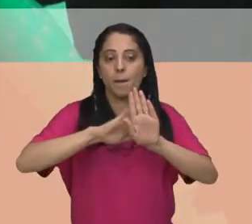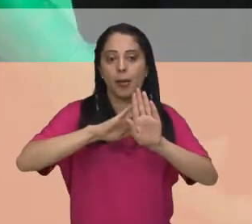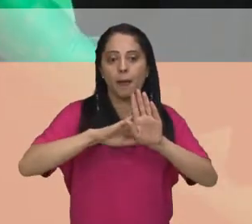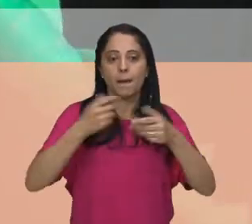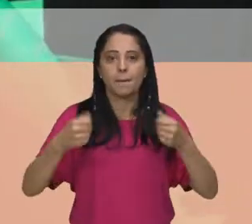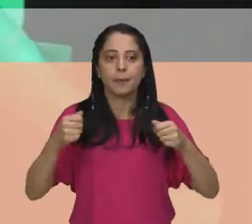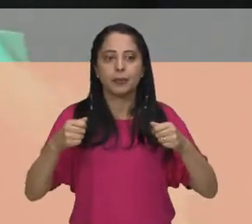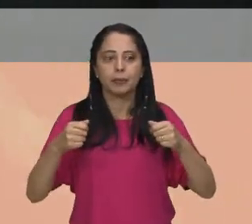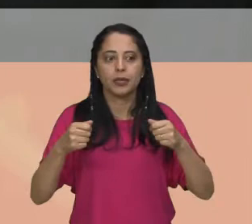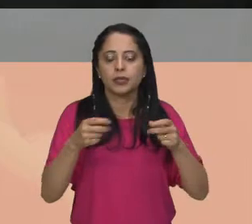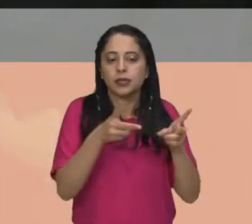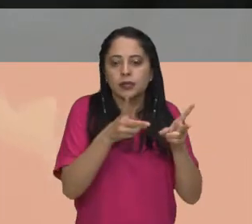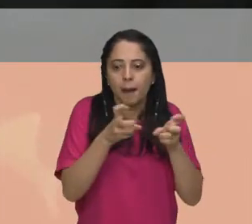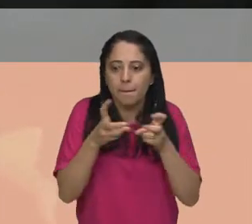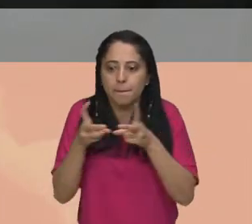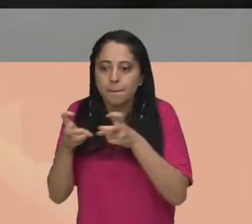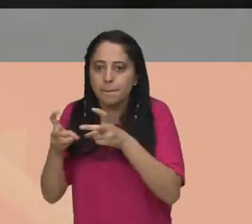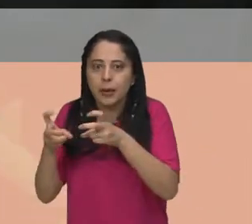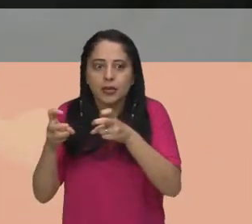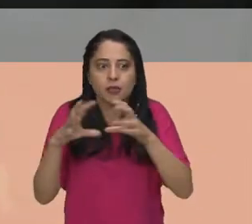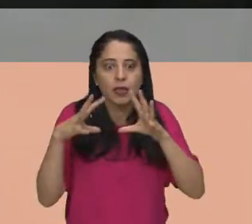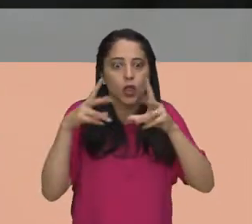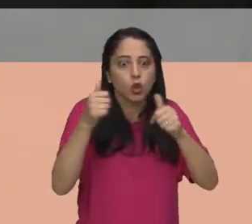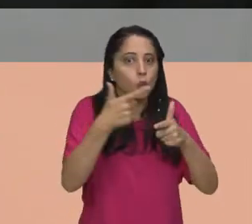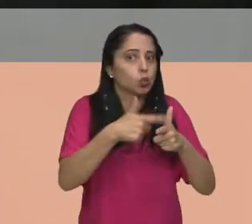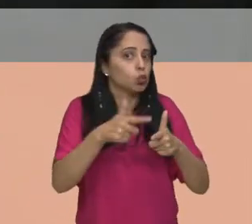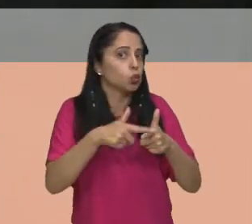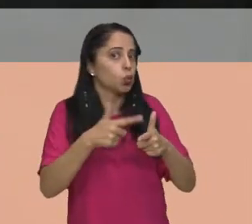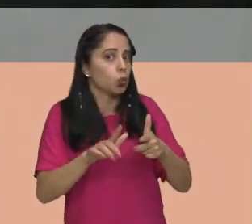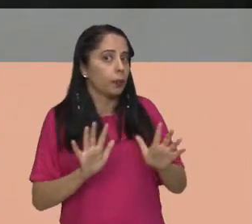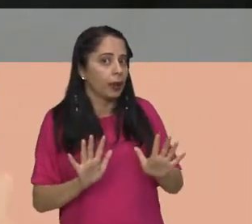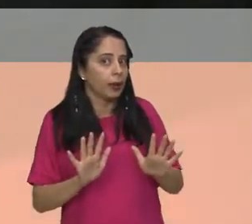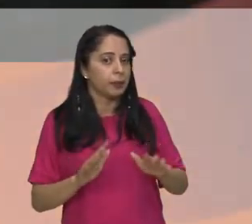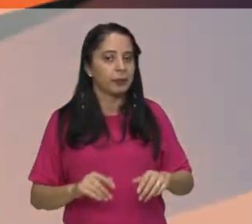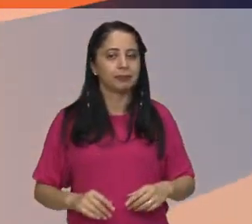situação antes de tomar uma decisão.